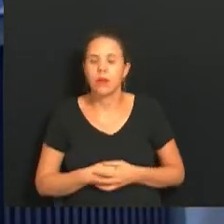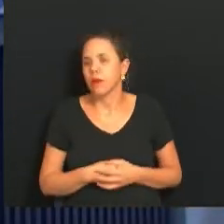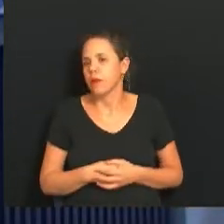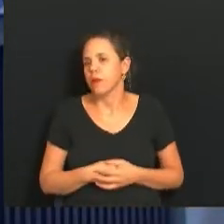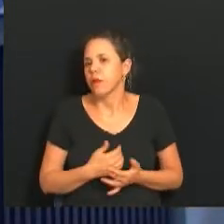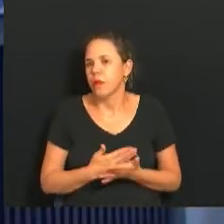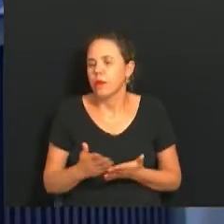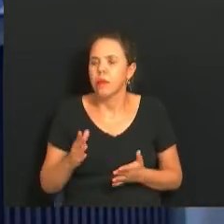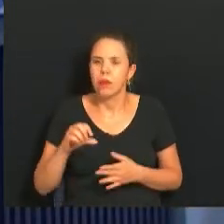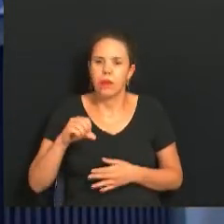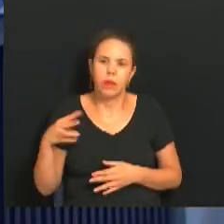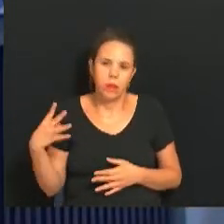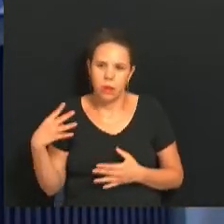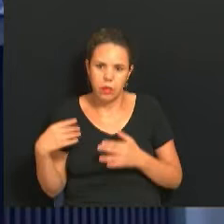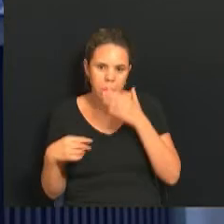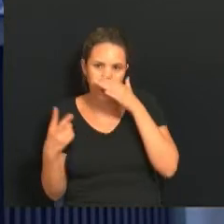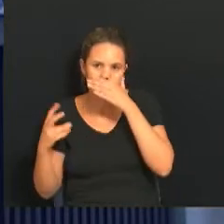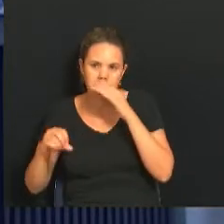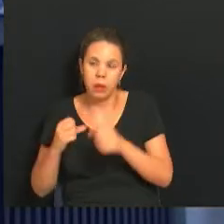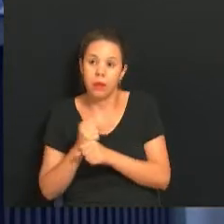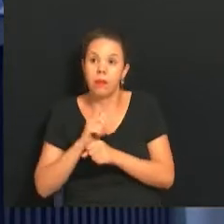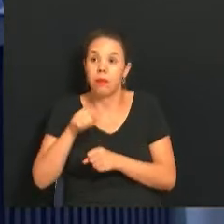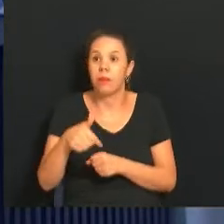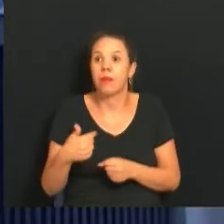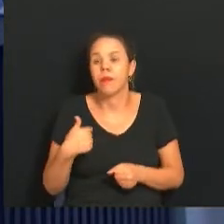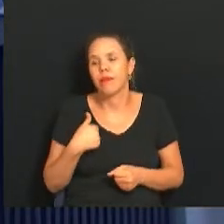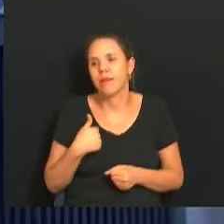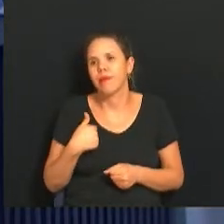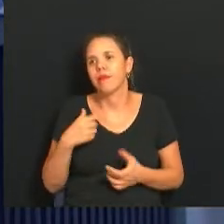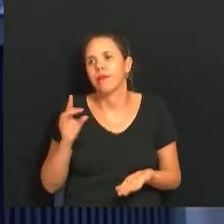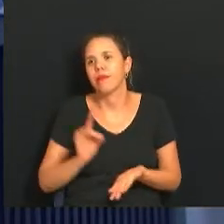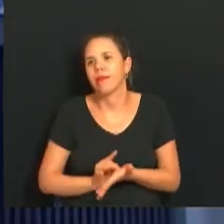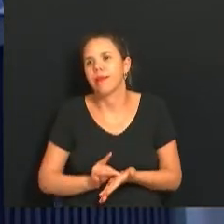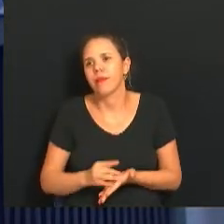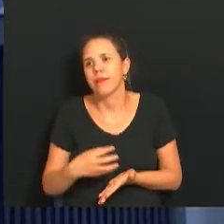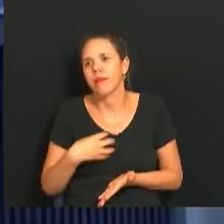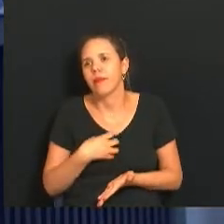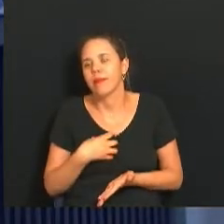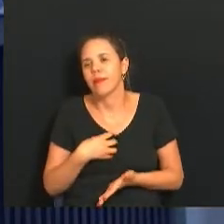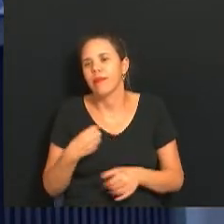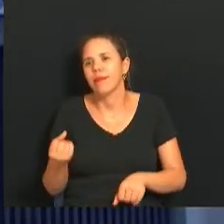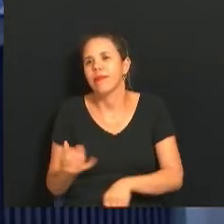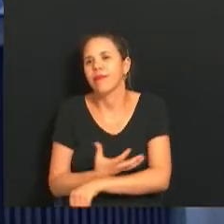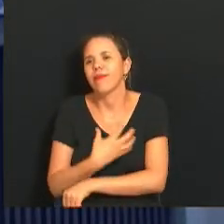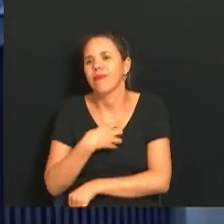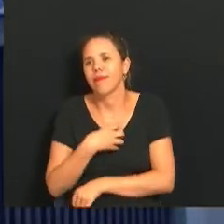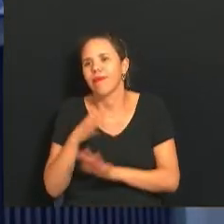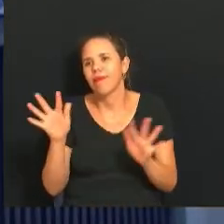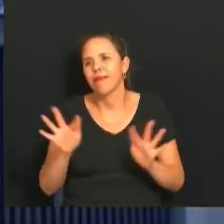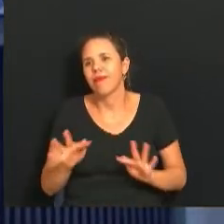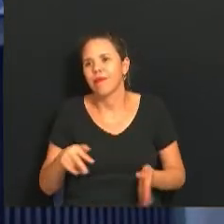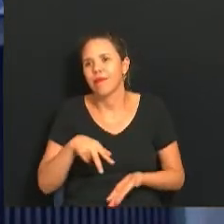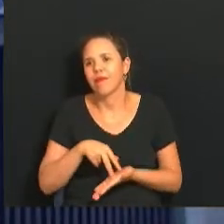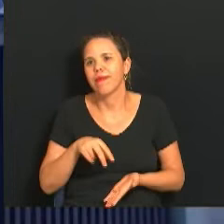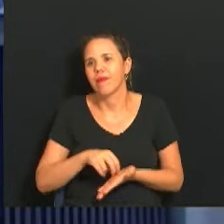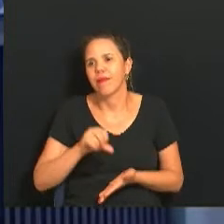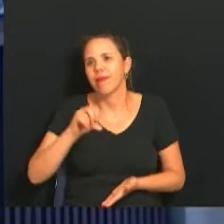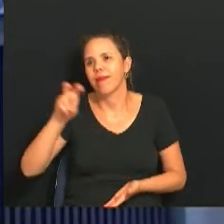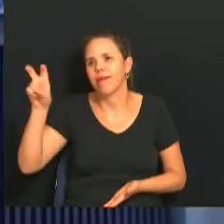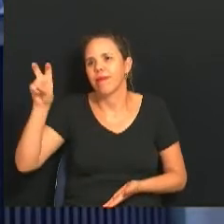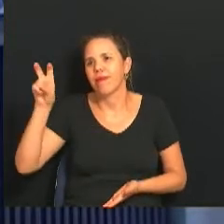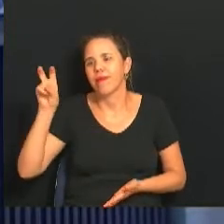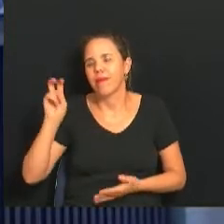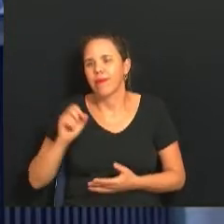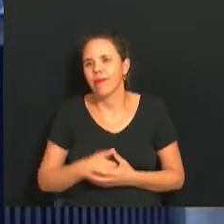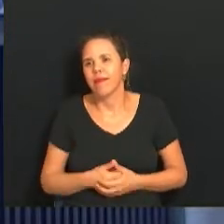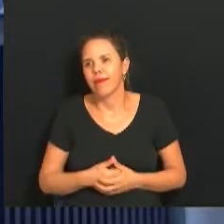E hoje, 29 anos depois, é uma realidade que me emociona muito, porque hoje são 95